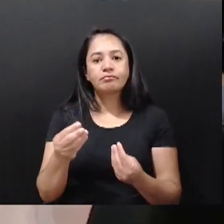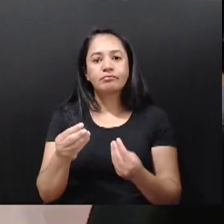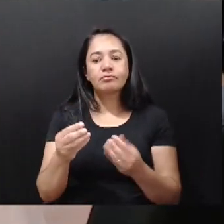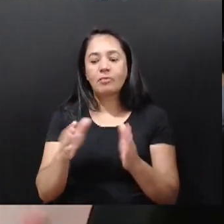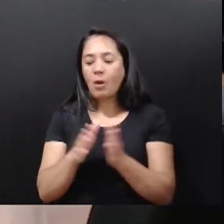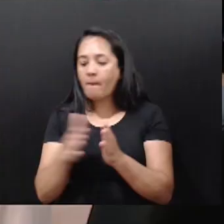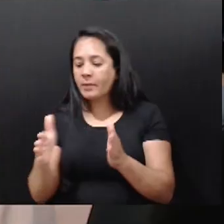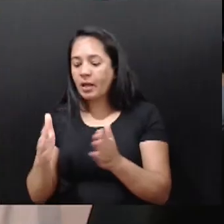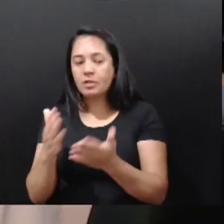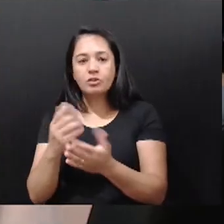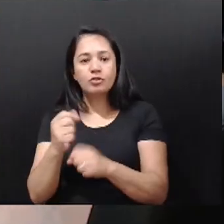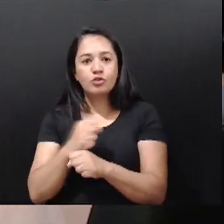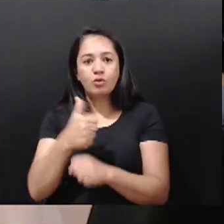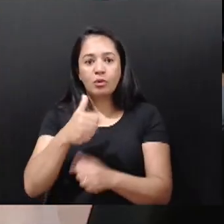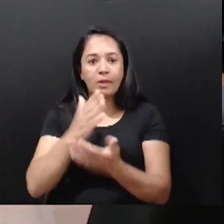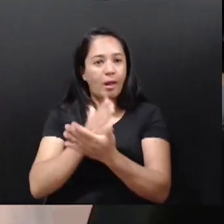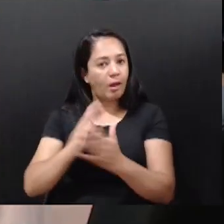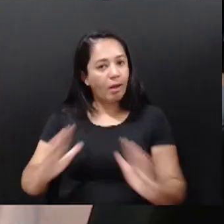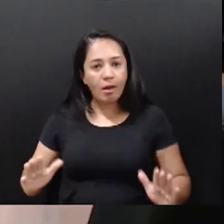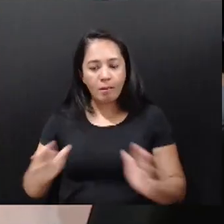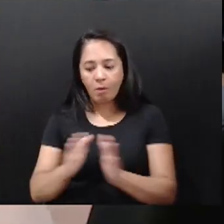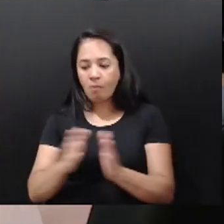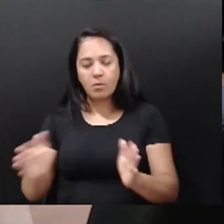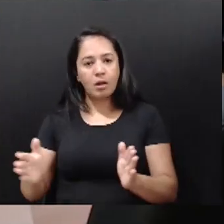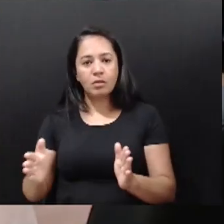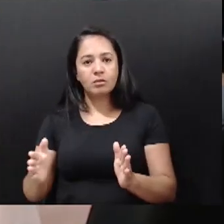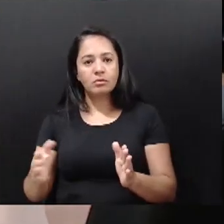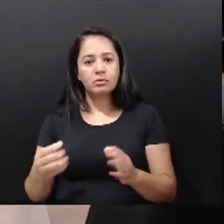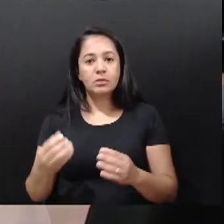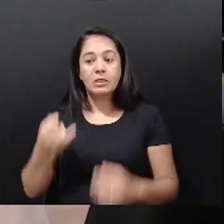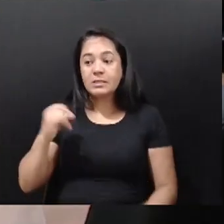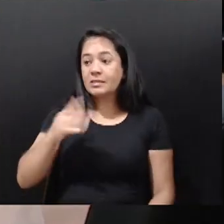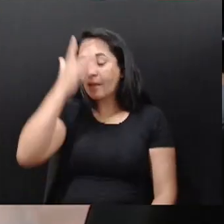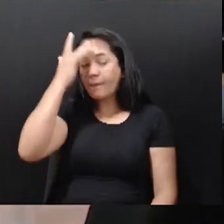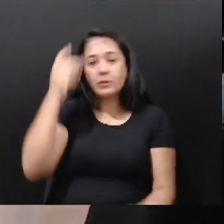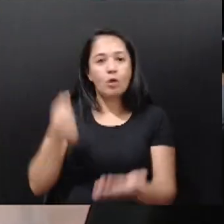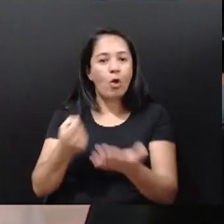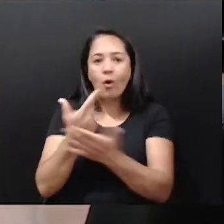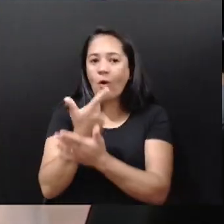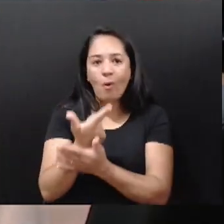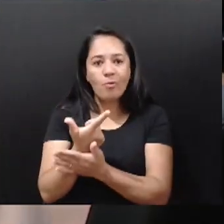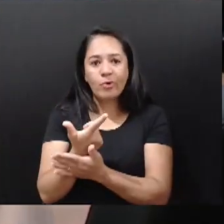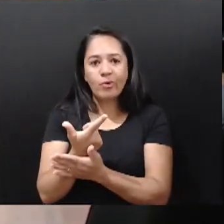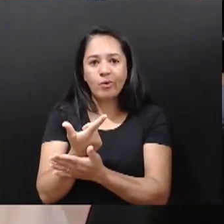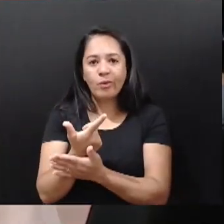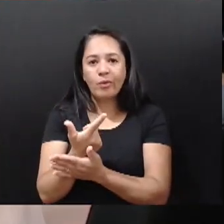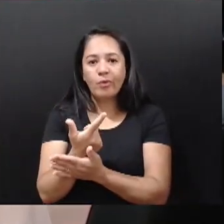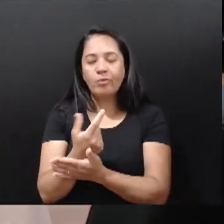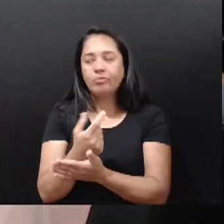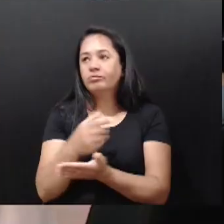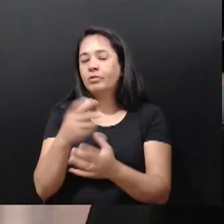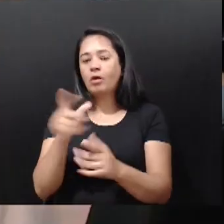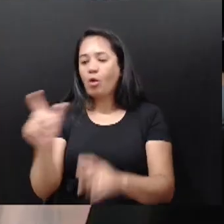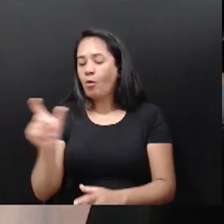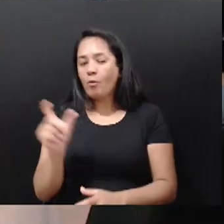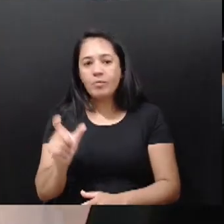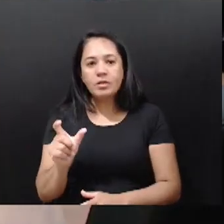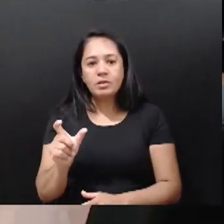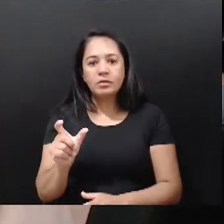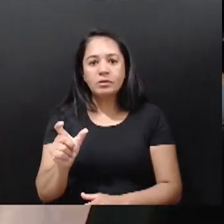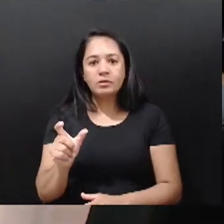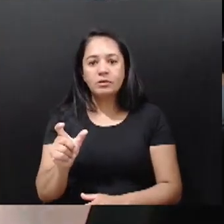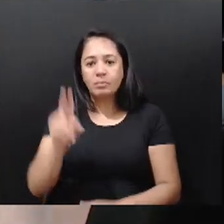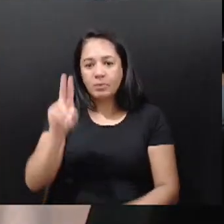validade dos créditos. Afinal de contas, se o usuário está comprando a passagem através do bilhete único para